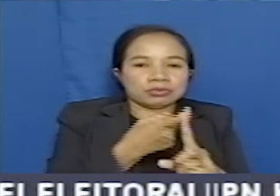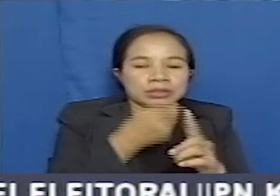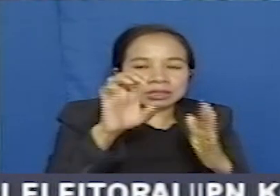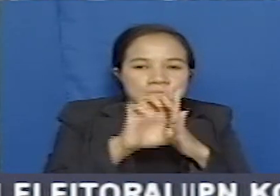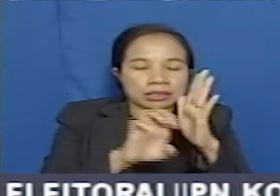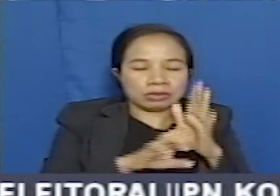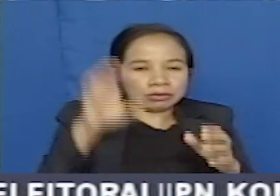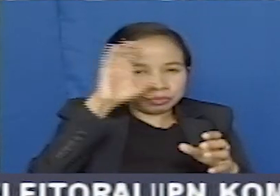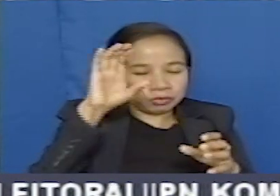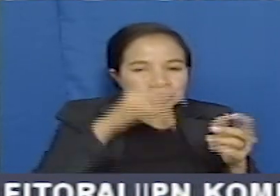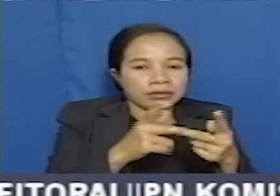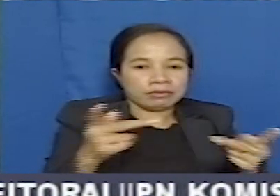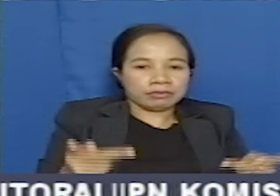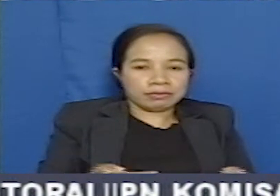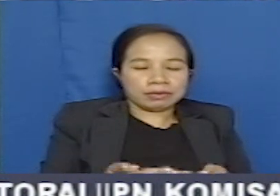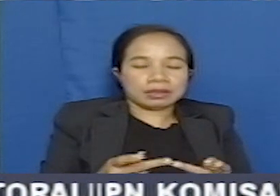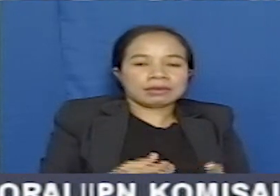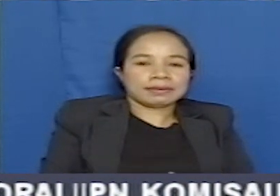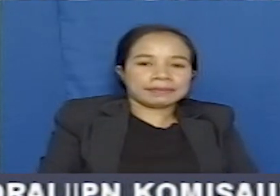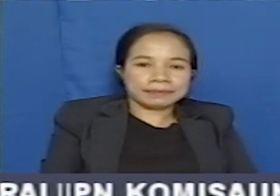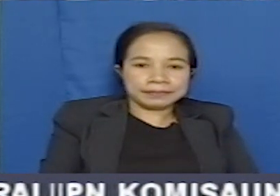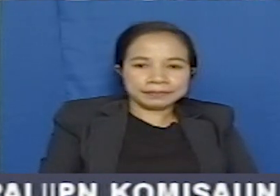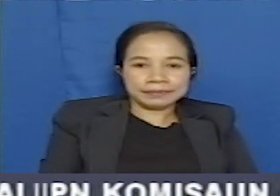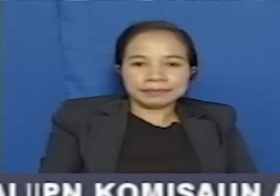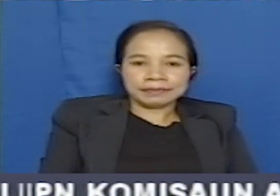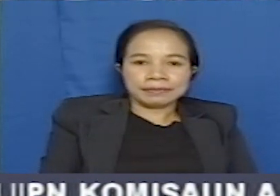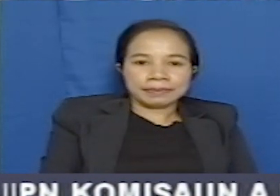fating. Ezekiel Freitas, Jerónimo Mauno ba RTTL.